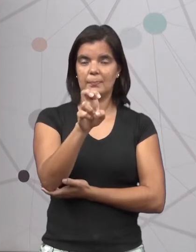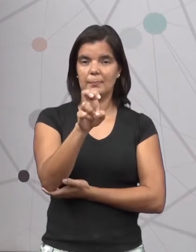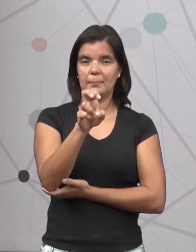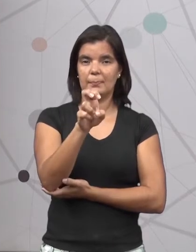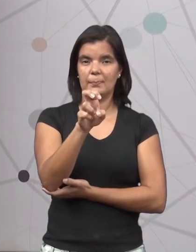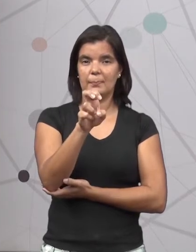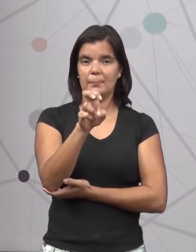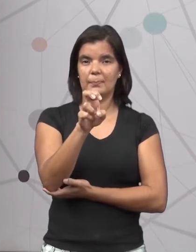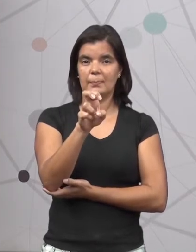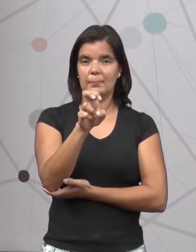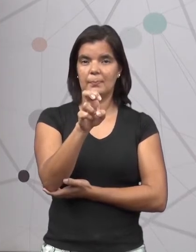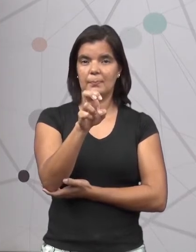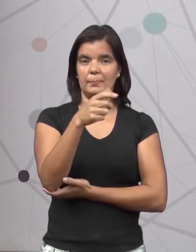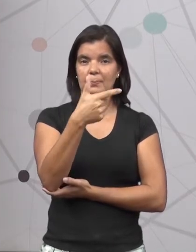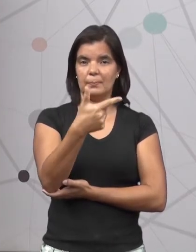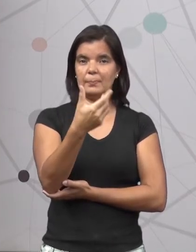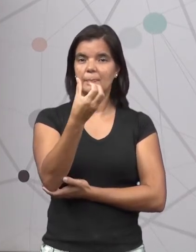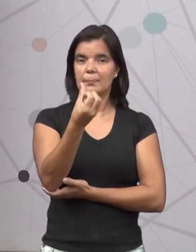25,